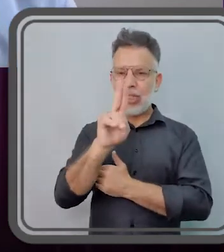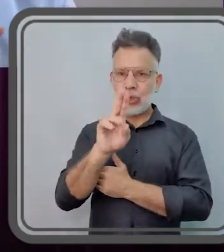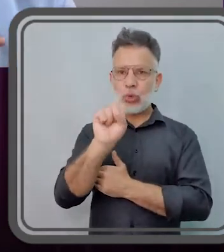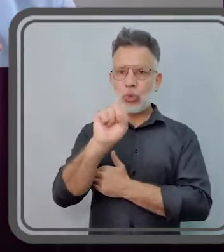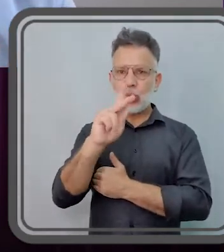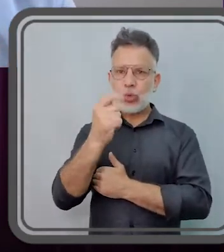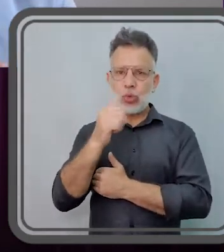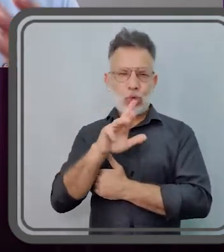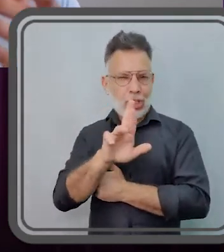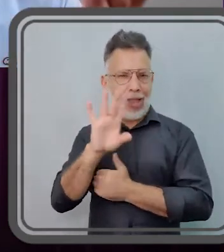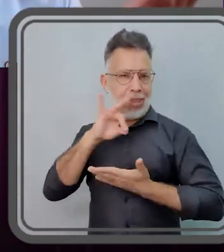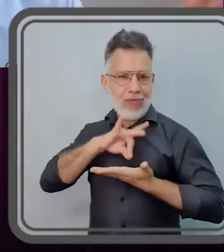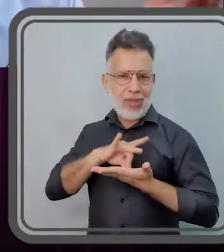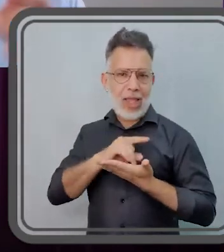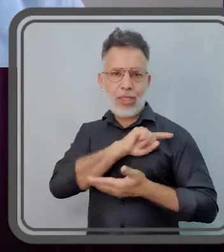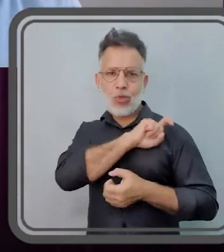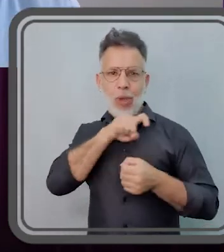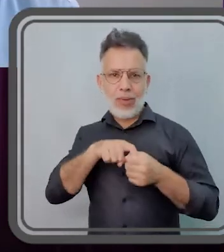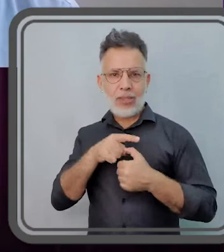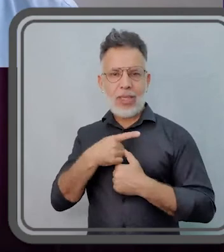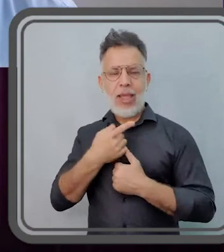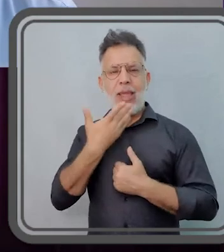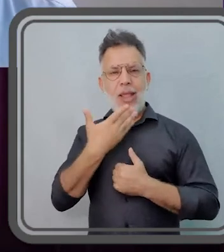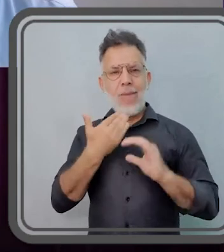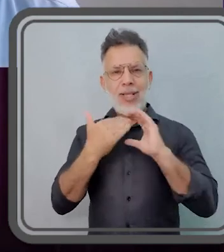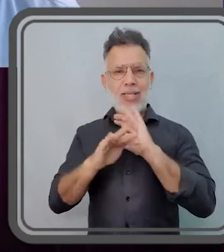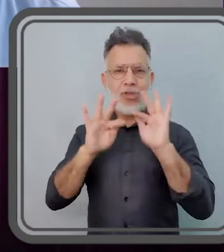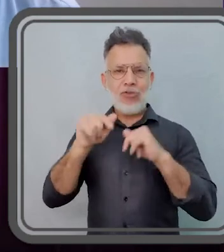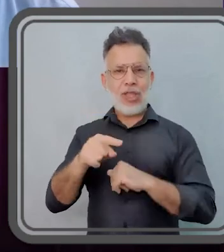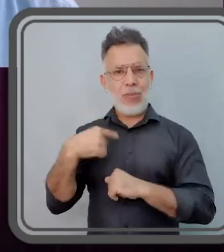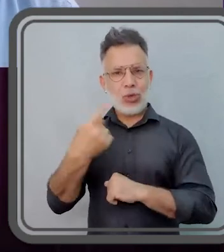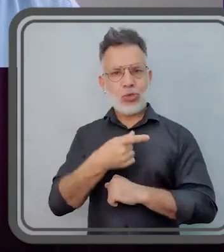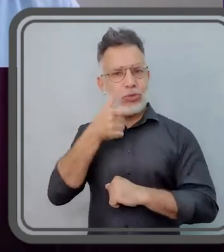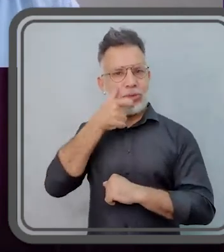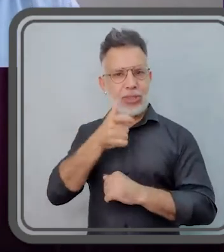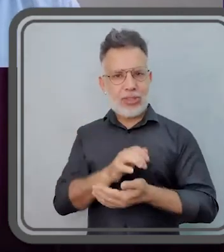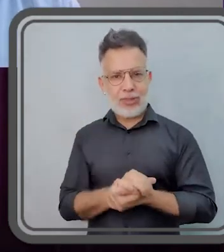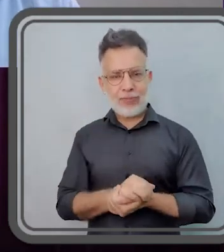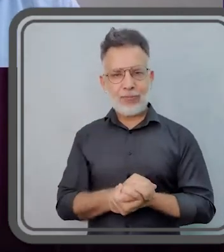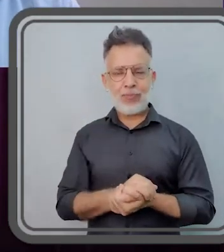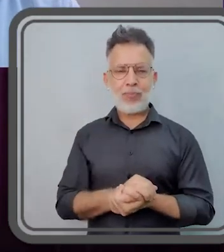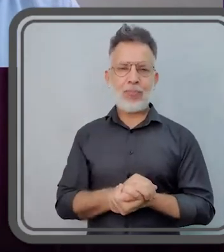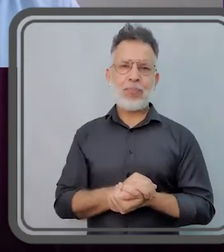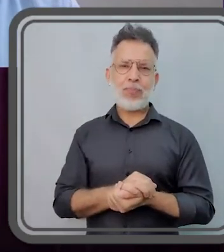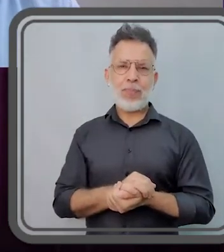de coração a sua presença e pedir considerações finais para a nossa audiência.